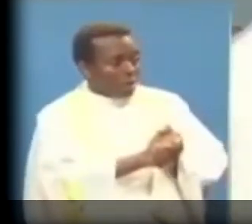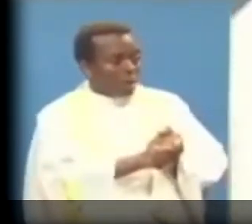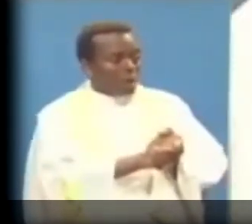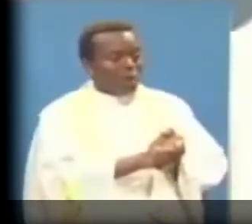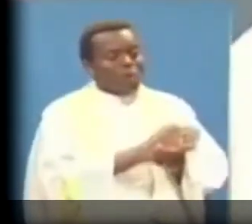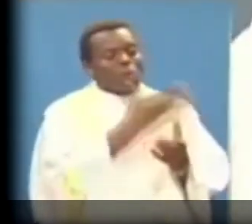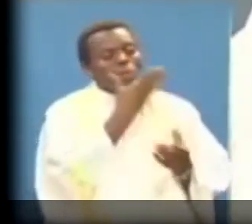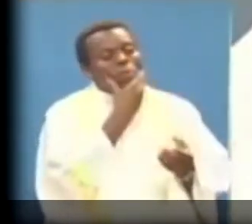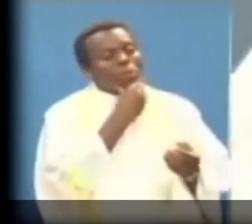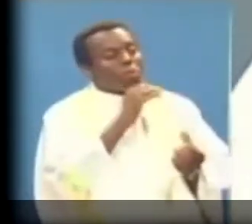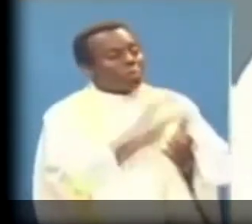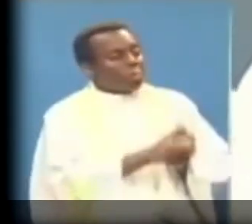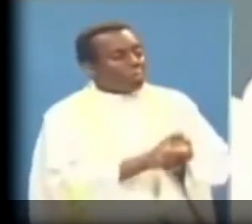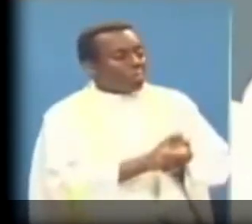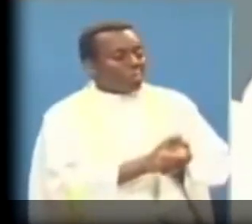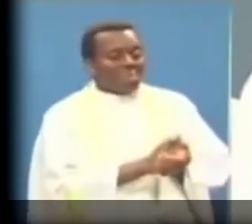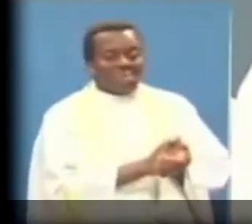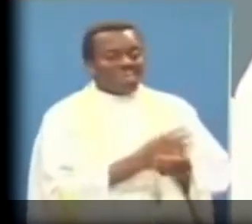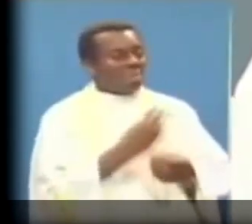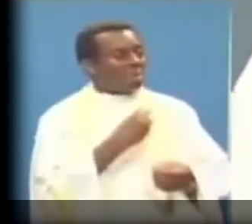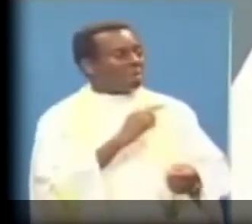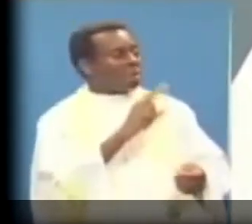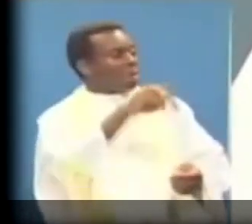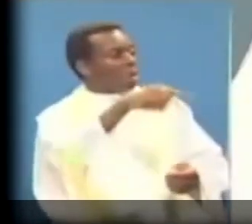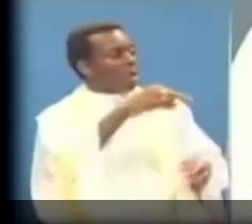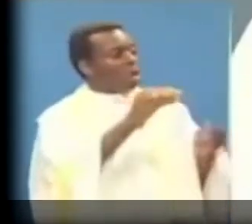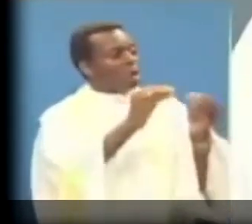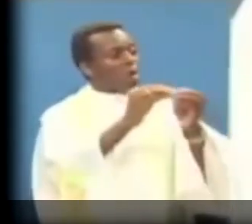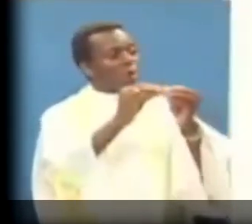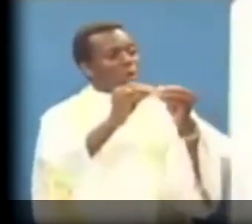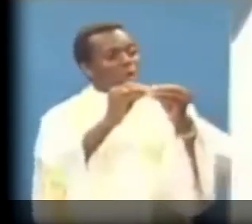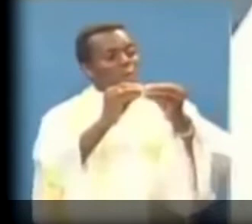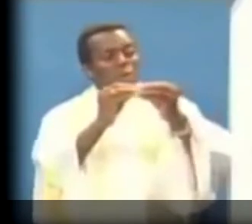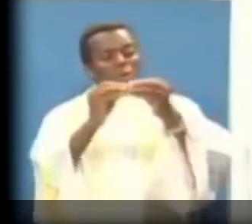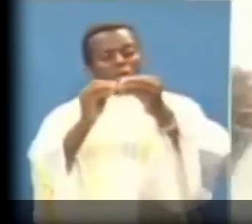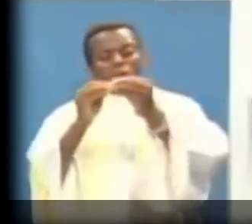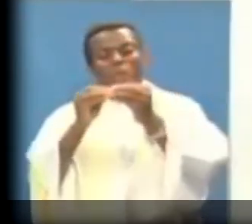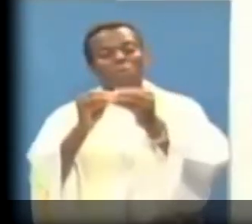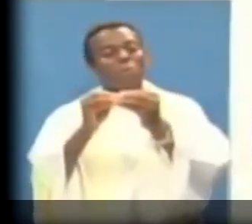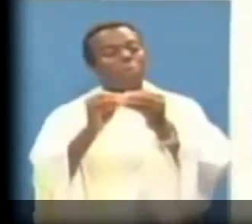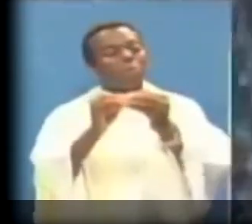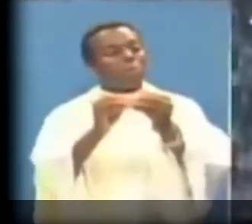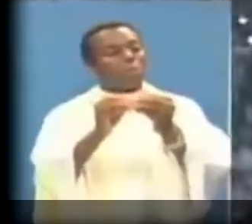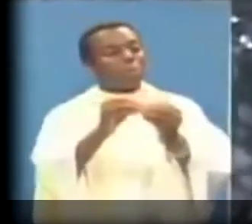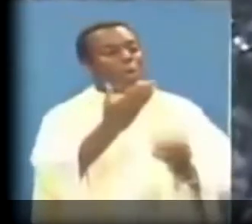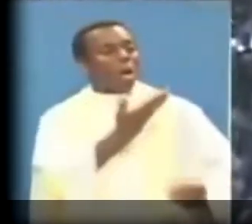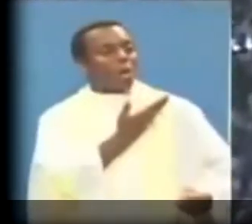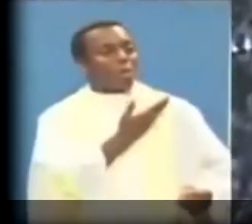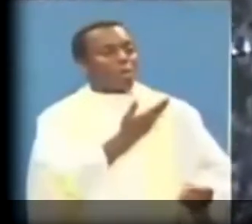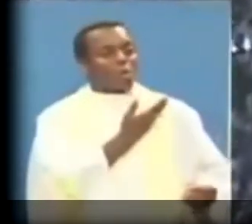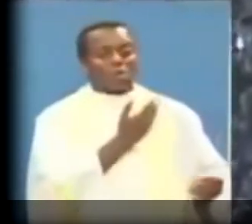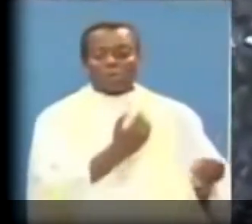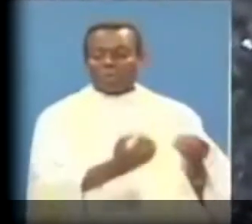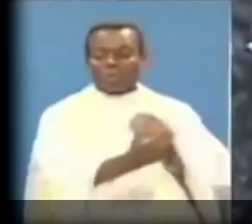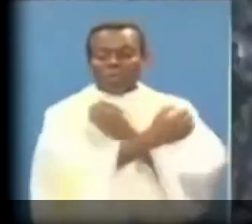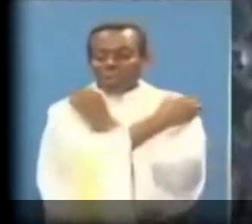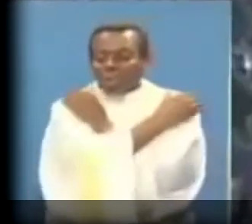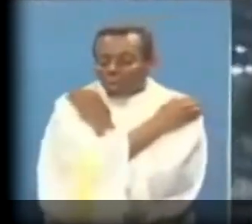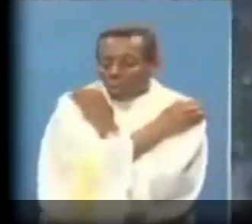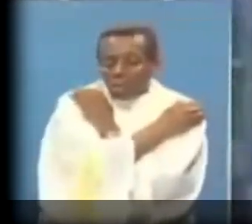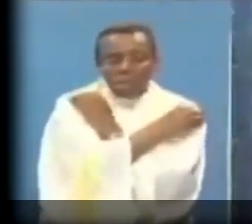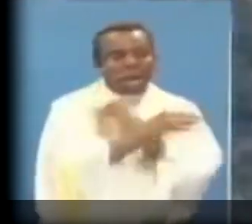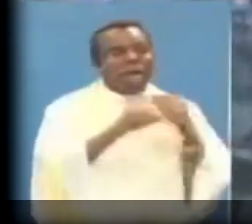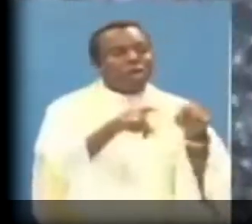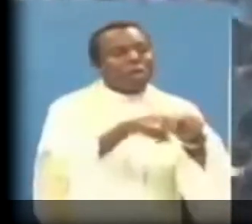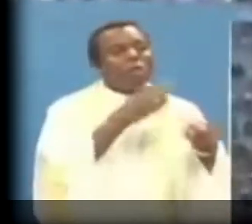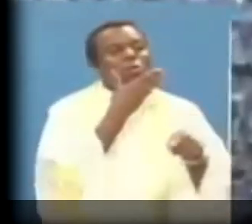há filhos que não beijam seus pais irmãos que não se abraçam há uma frieza hoje